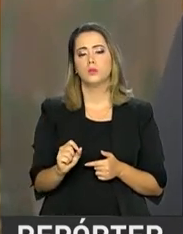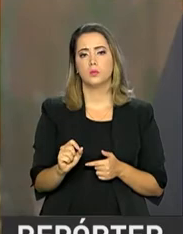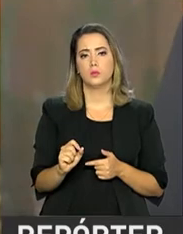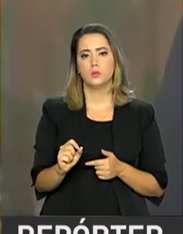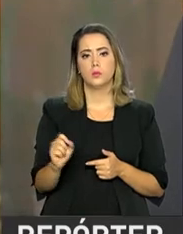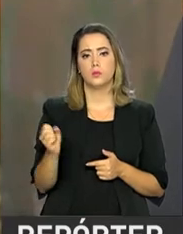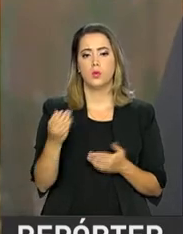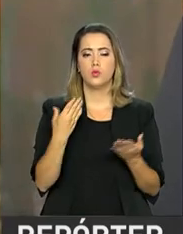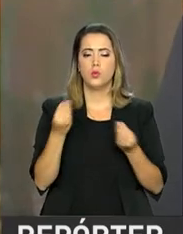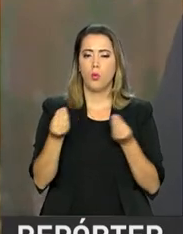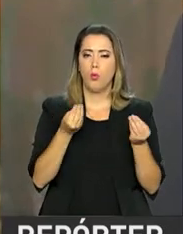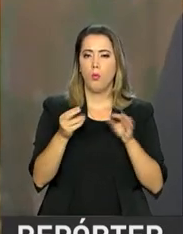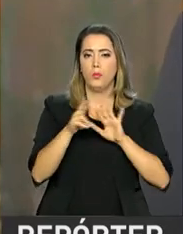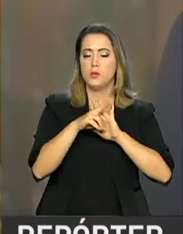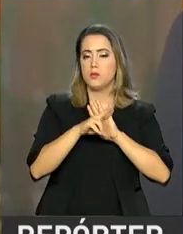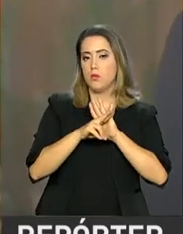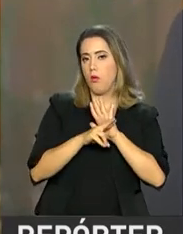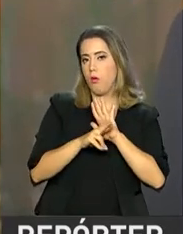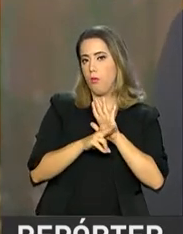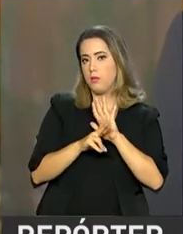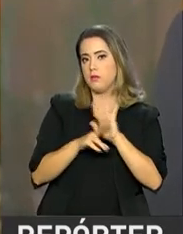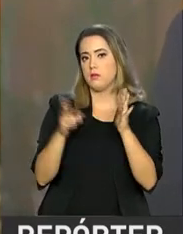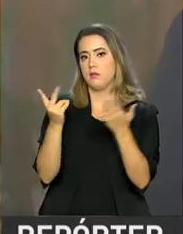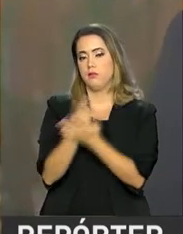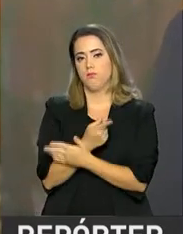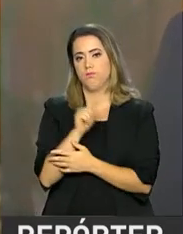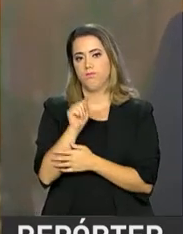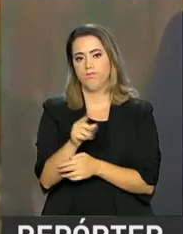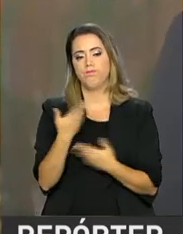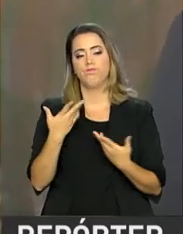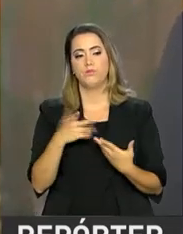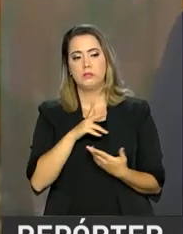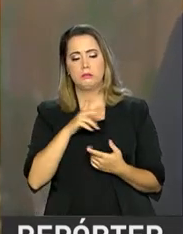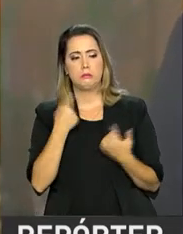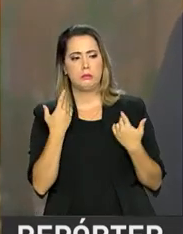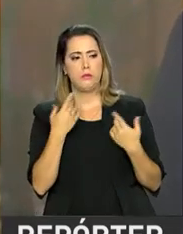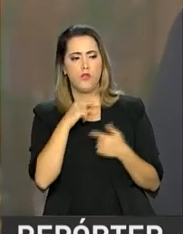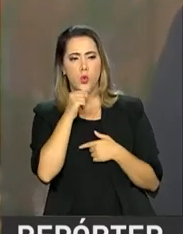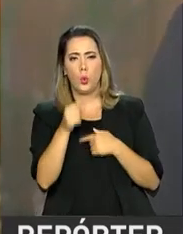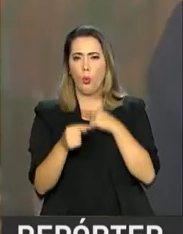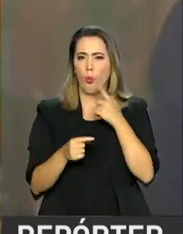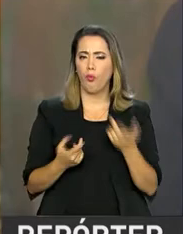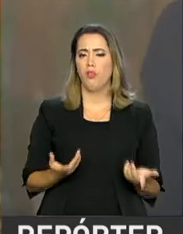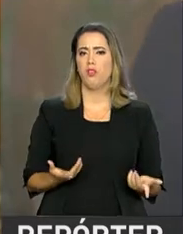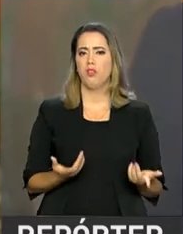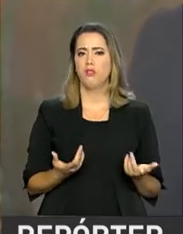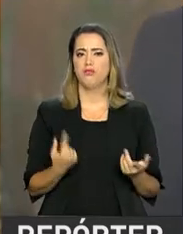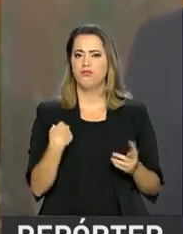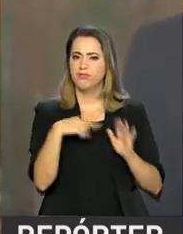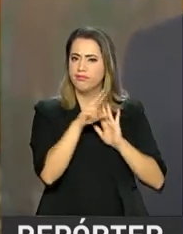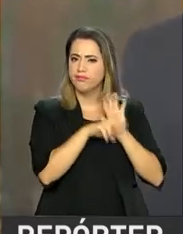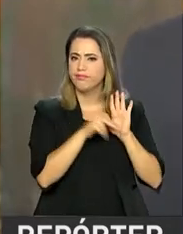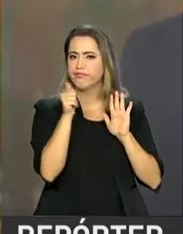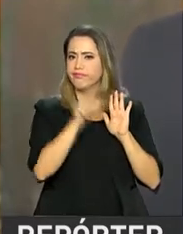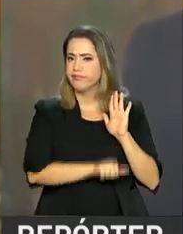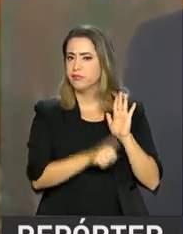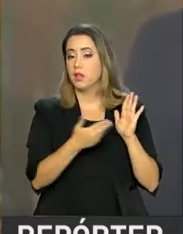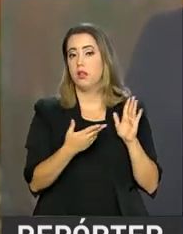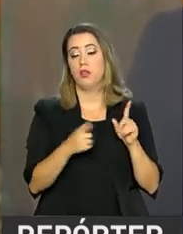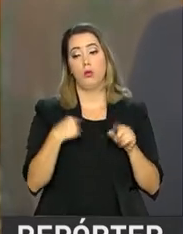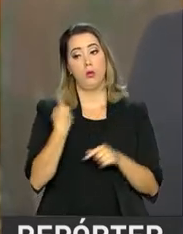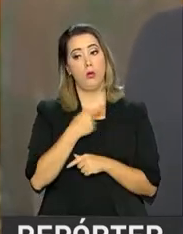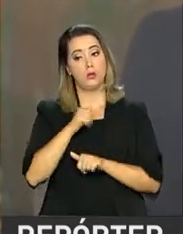da modelagem adotada o que gerou muitas incompreensões fizemos uma mudança em toda a legislação